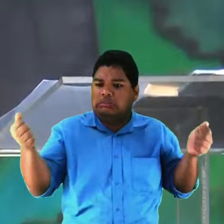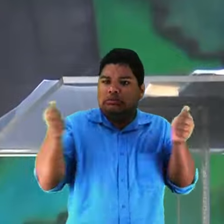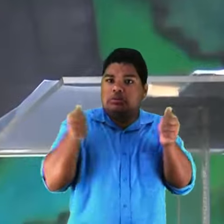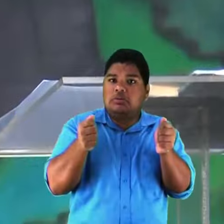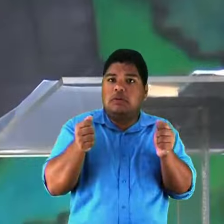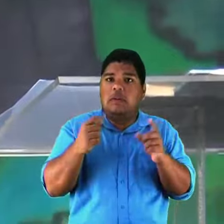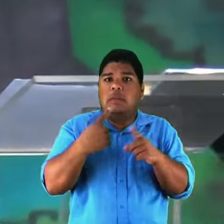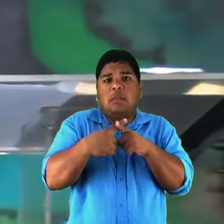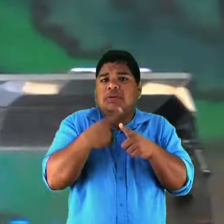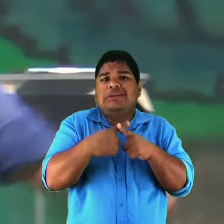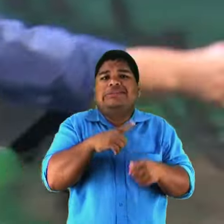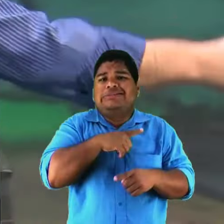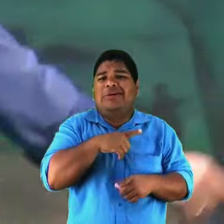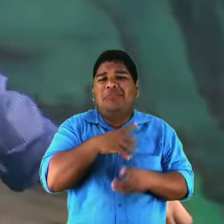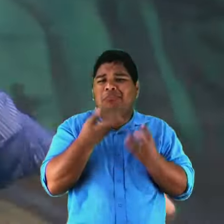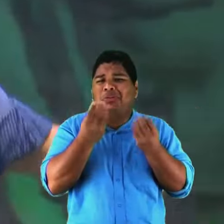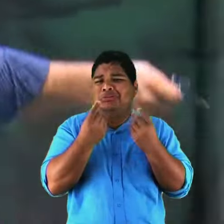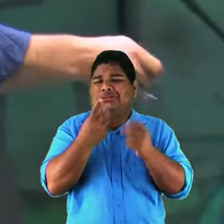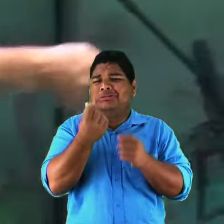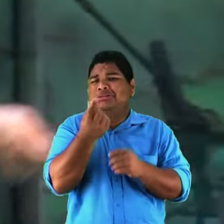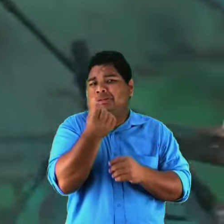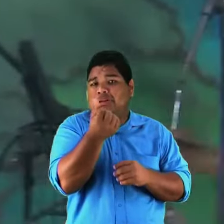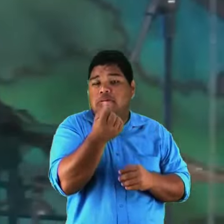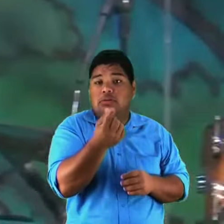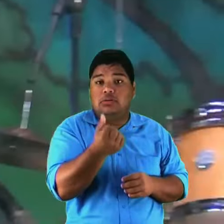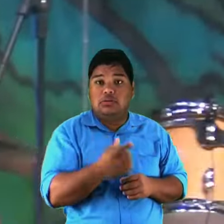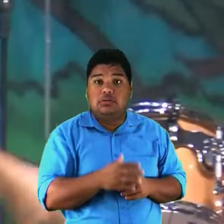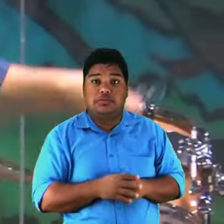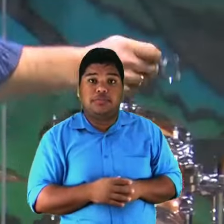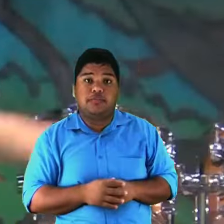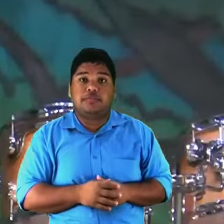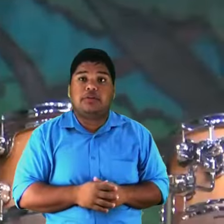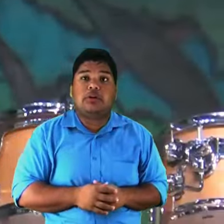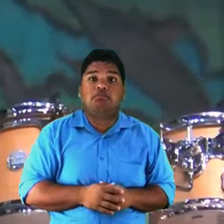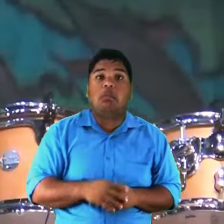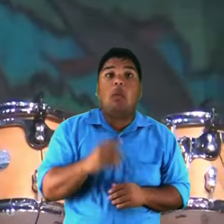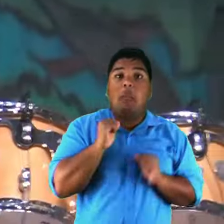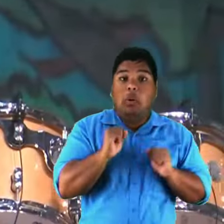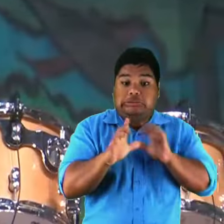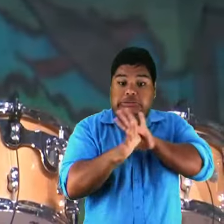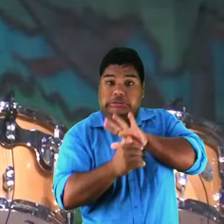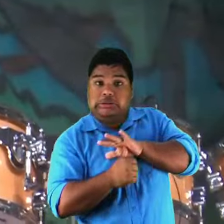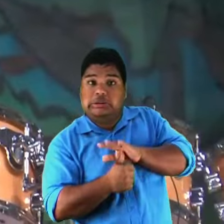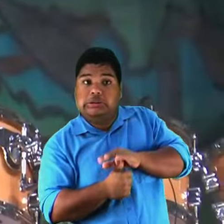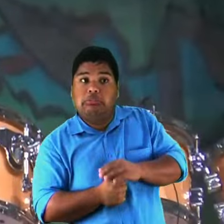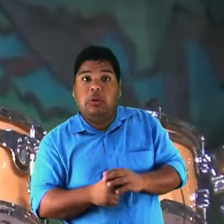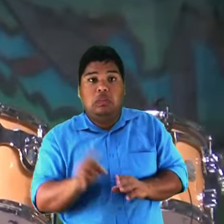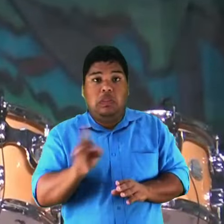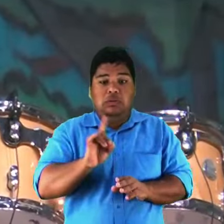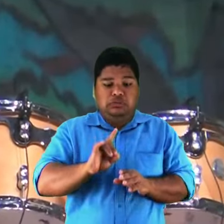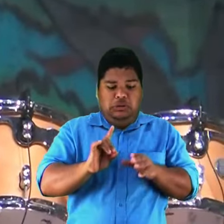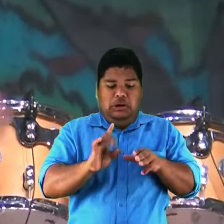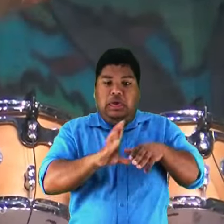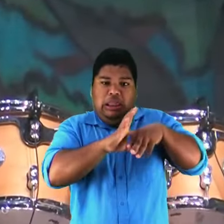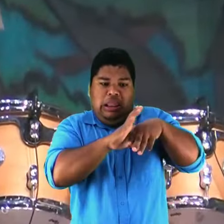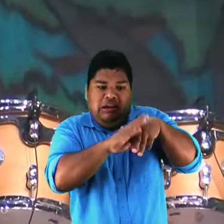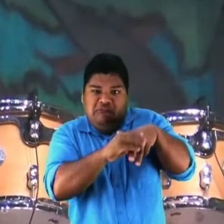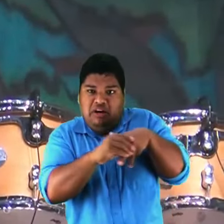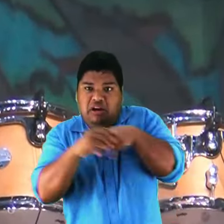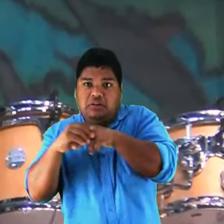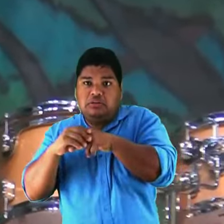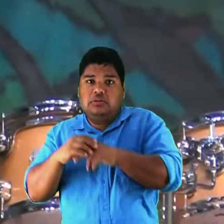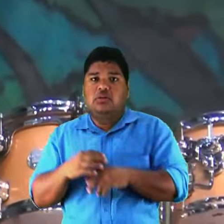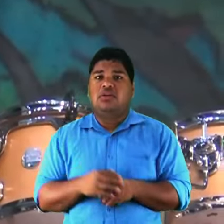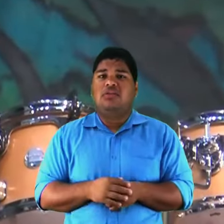tinha muito dinheiro. Podia ser assaltado, e não apenas assaltado, podia ser sequestrado. E essa preocupação não é o seu caso